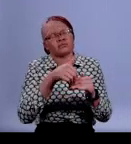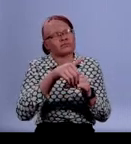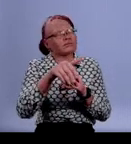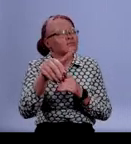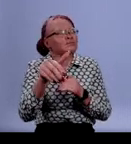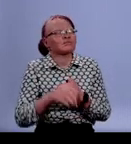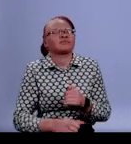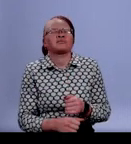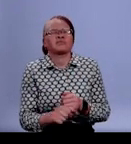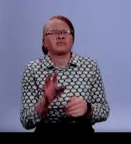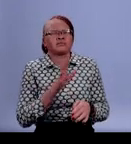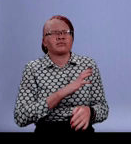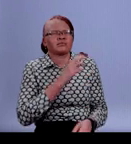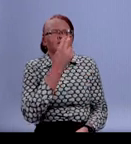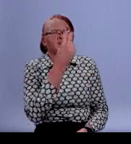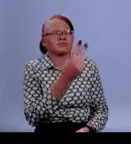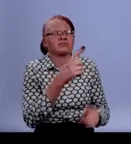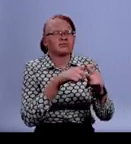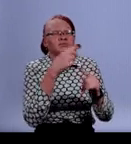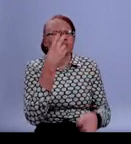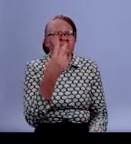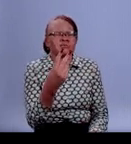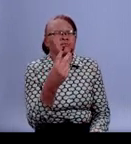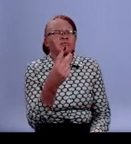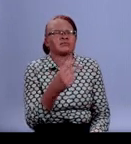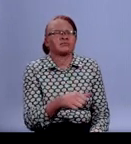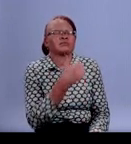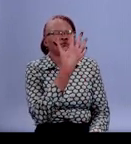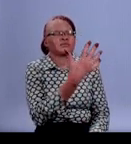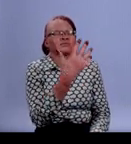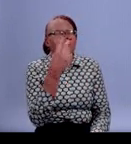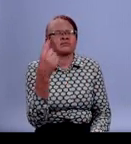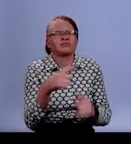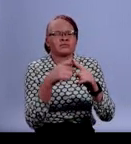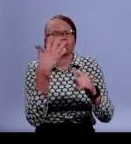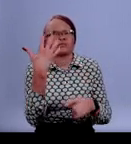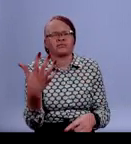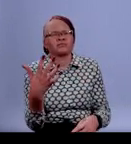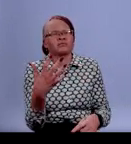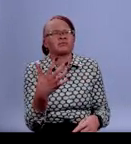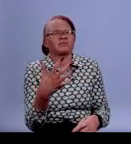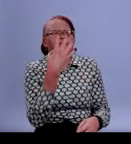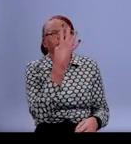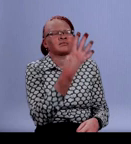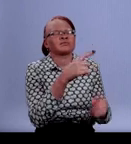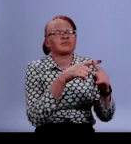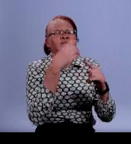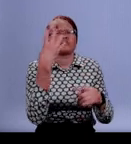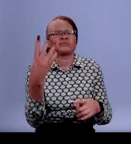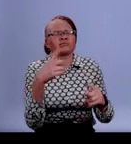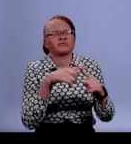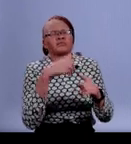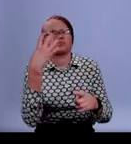continuando nós estamos aqui 2 x 2 5 x 5 x 5 temos aqui